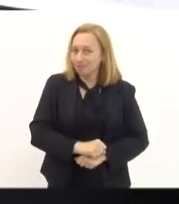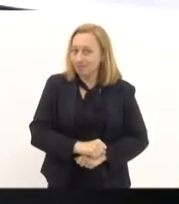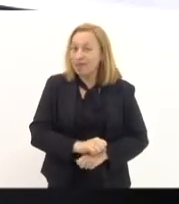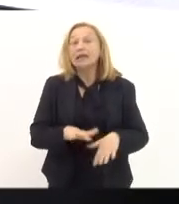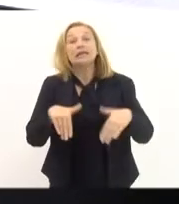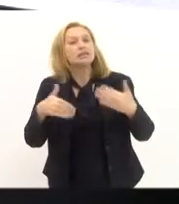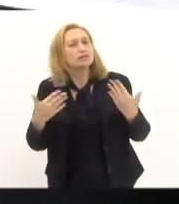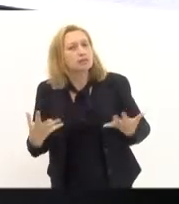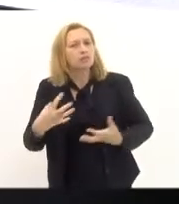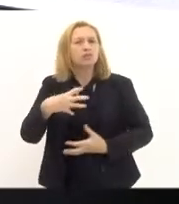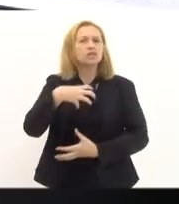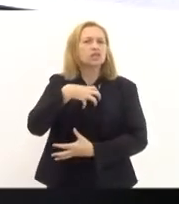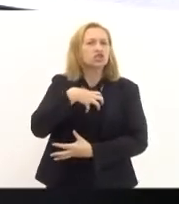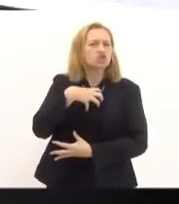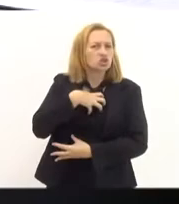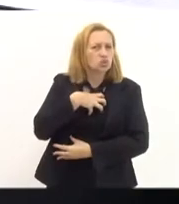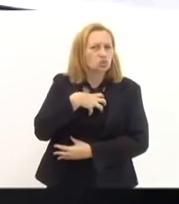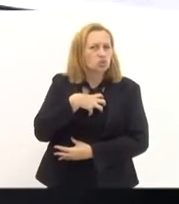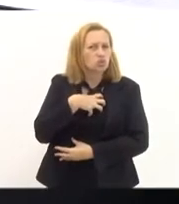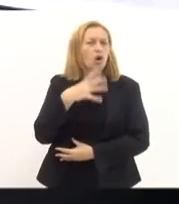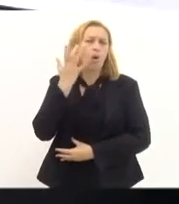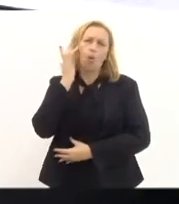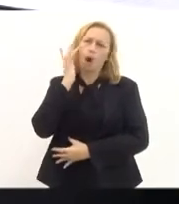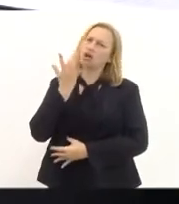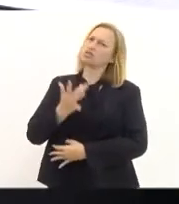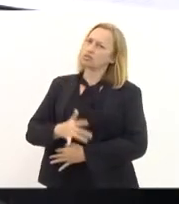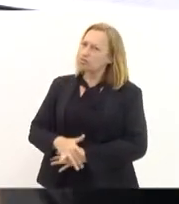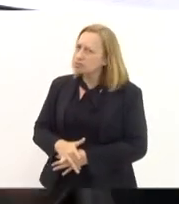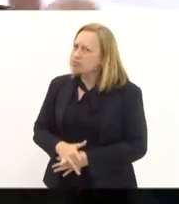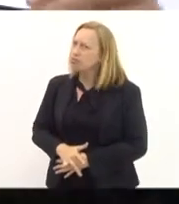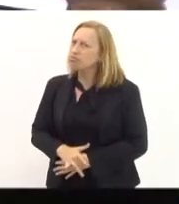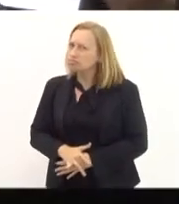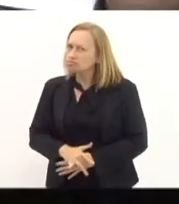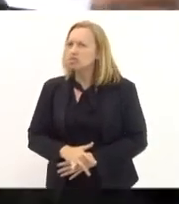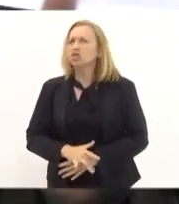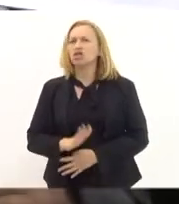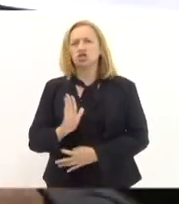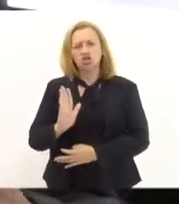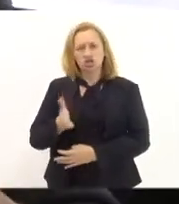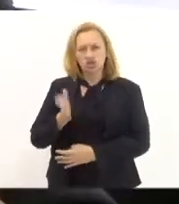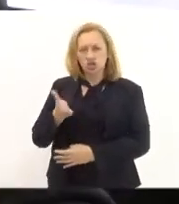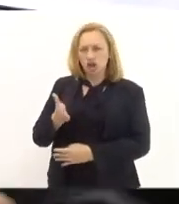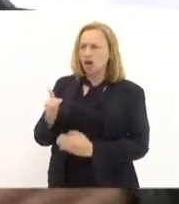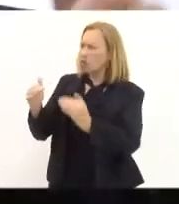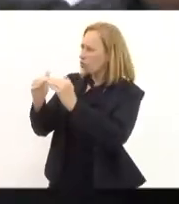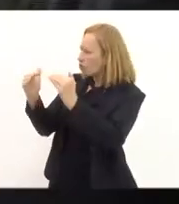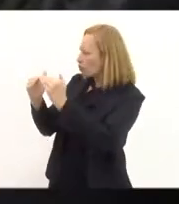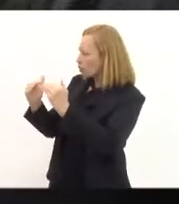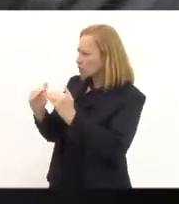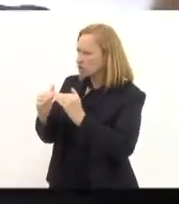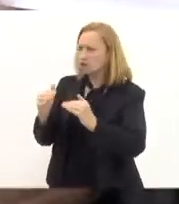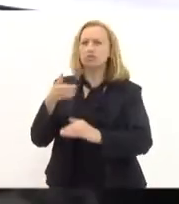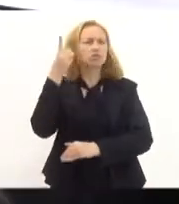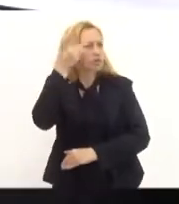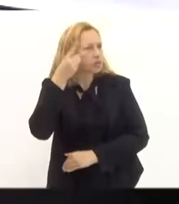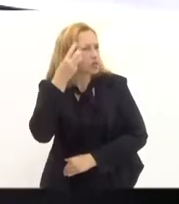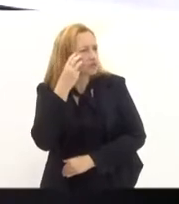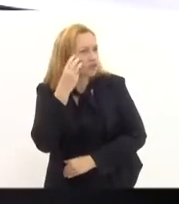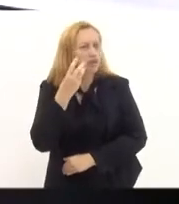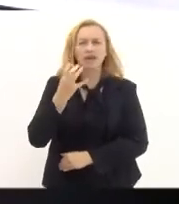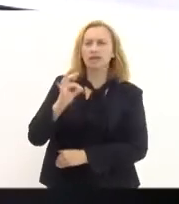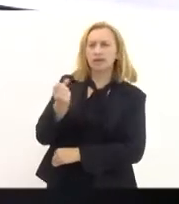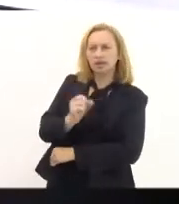Então nesse sentido eu acho Já corroborando que disse waldeck a deputada Martha